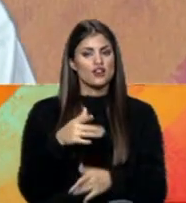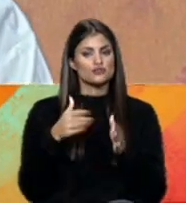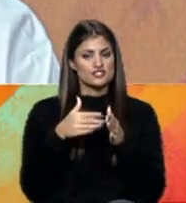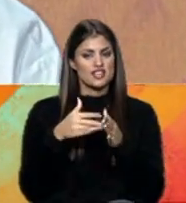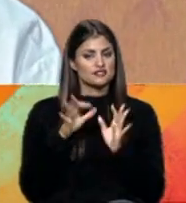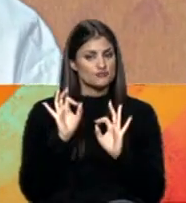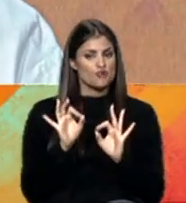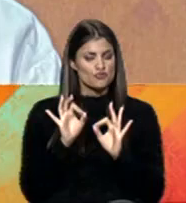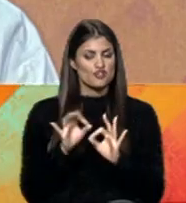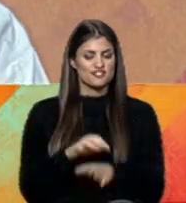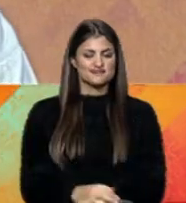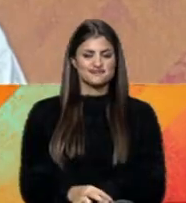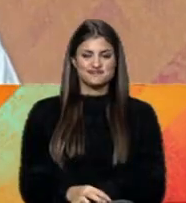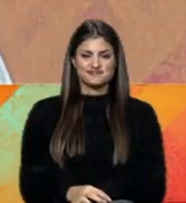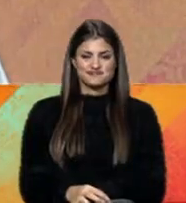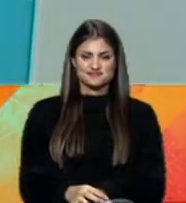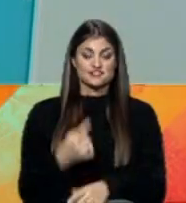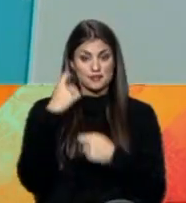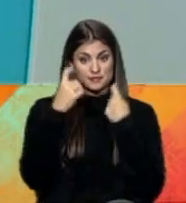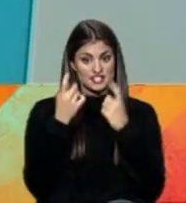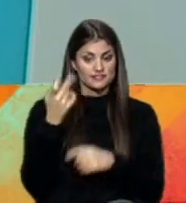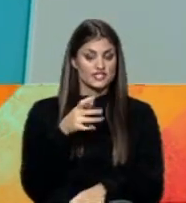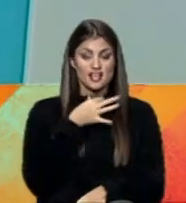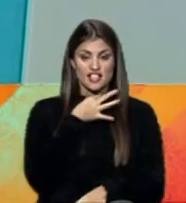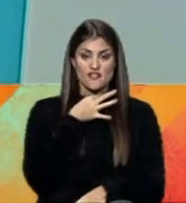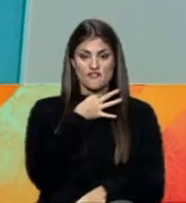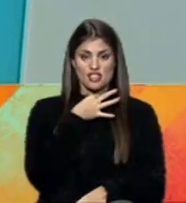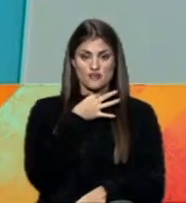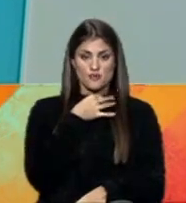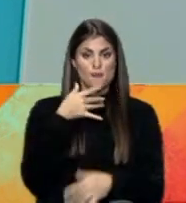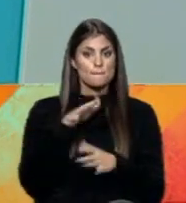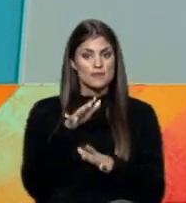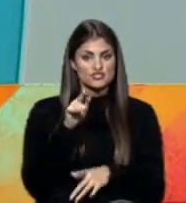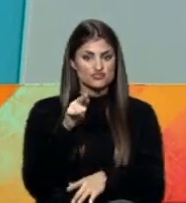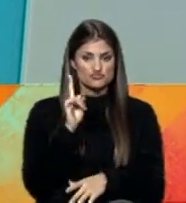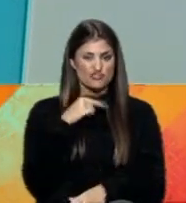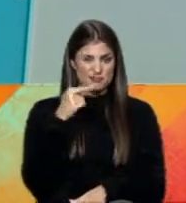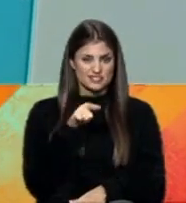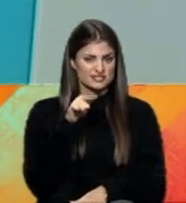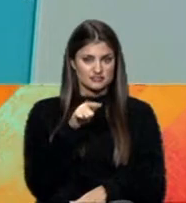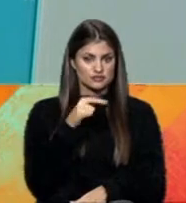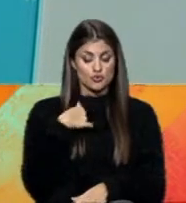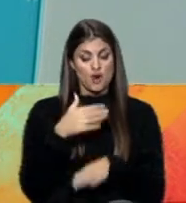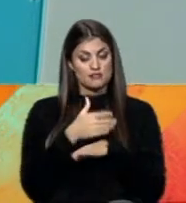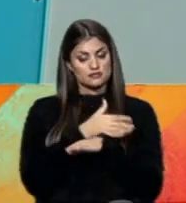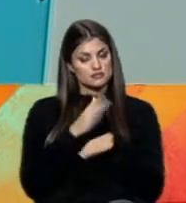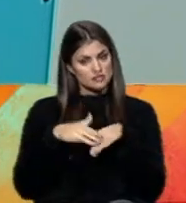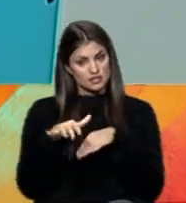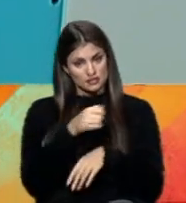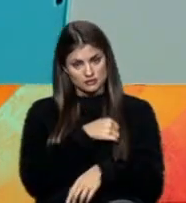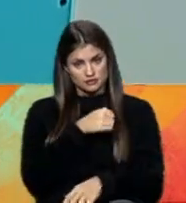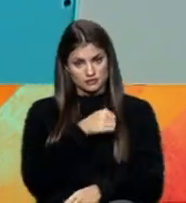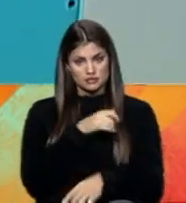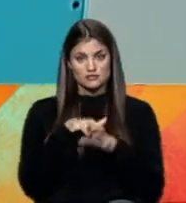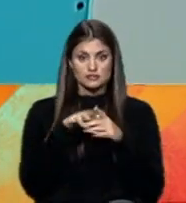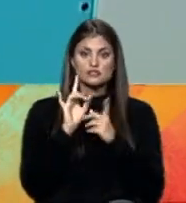mesmo. Chefe de cozinha. Pensei que vinhas cantar o fado, mas não, mas eu, não acaso, é para a tua categoria. Eu antes saí de casa... O que é que tu fizeste,